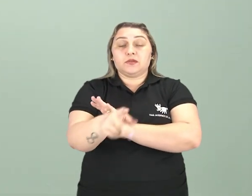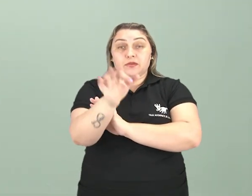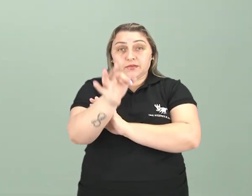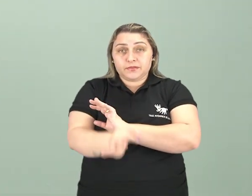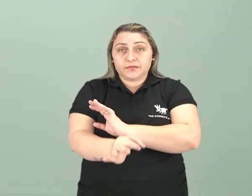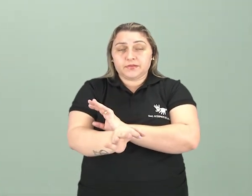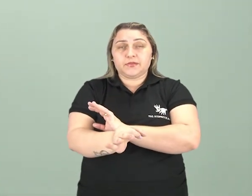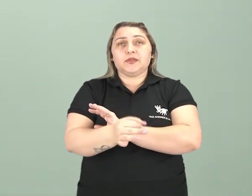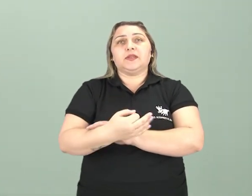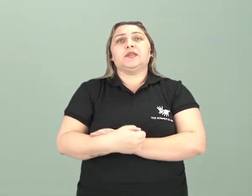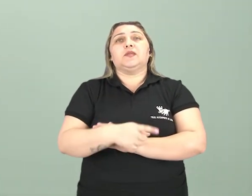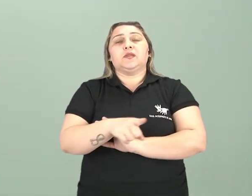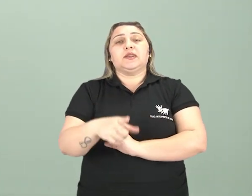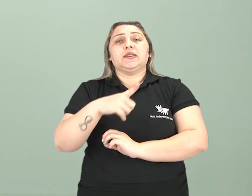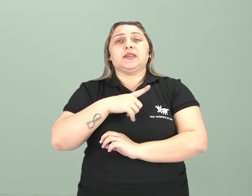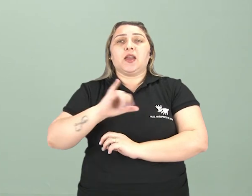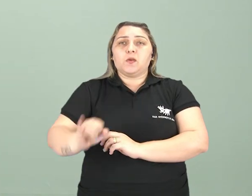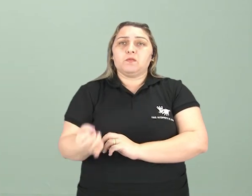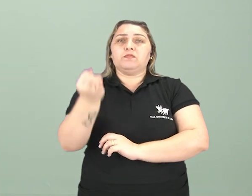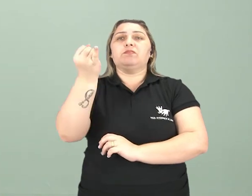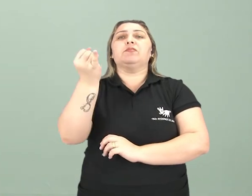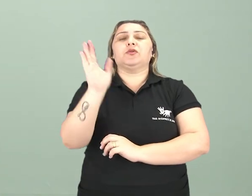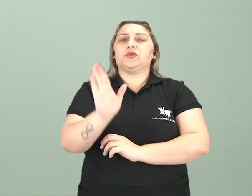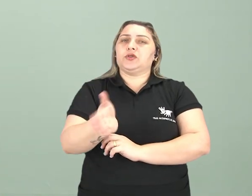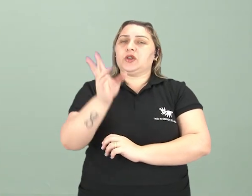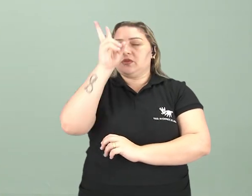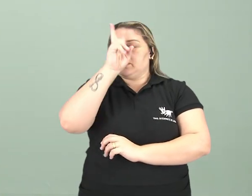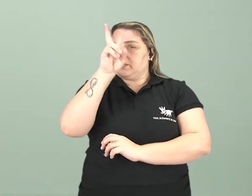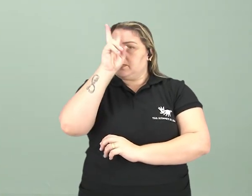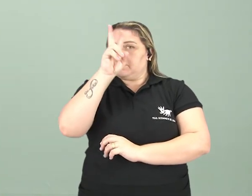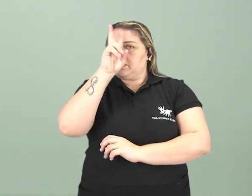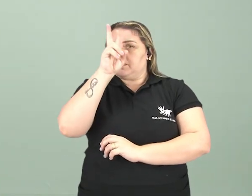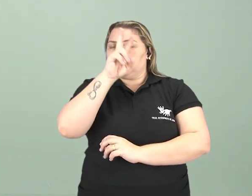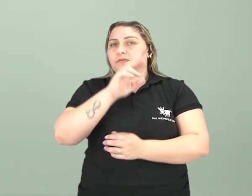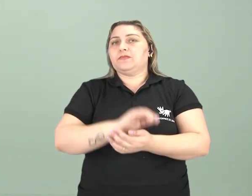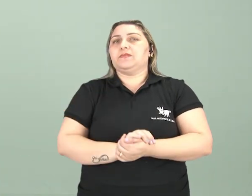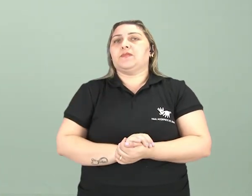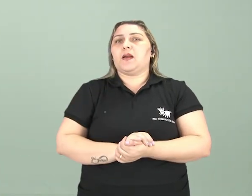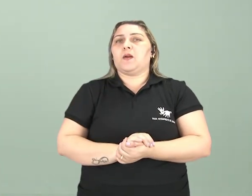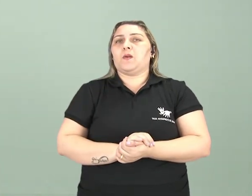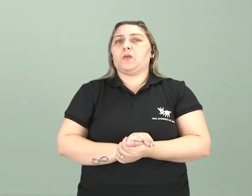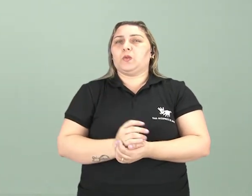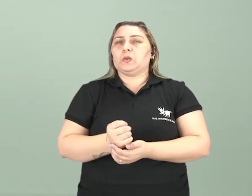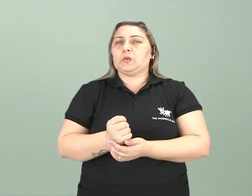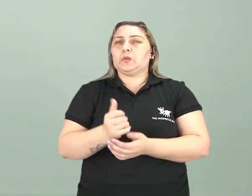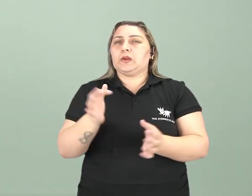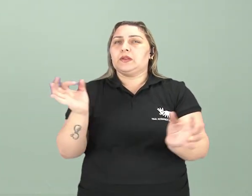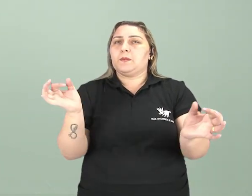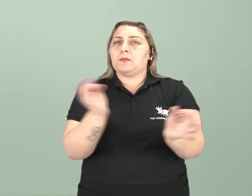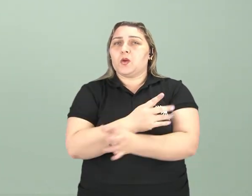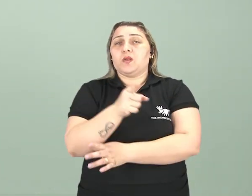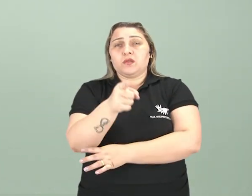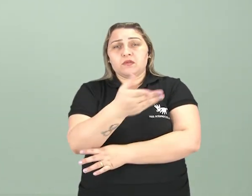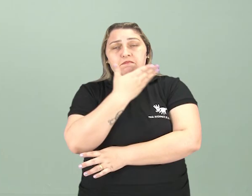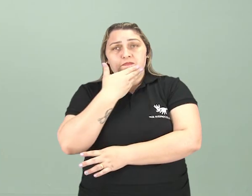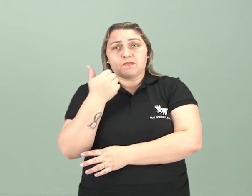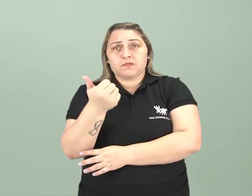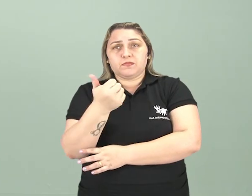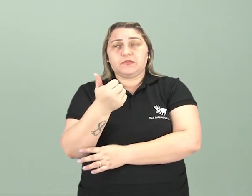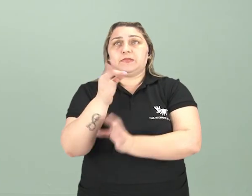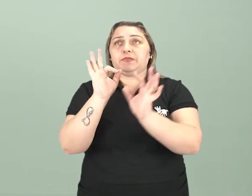o que foi pedido, você apresenta para o seu professor, tá certo? Então, você tem a oportunidade já de uma história